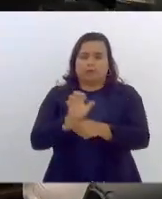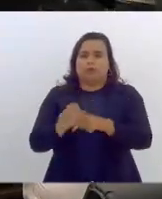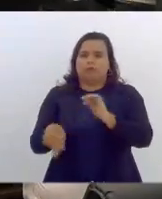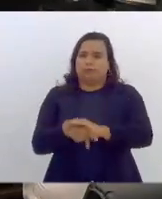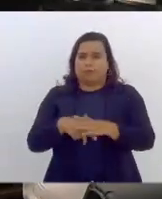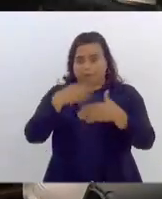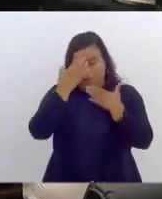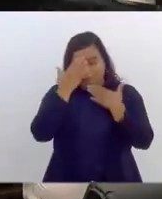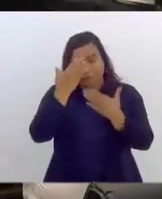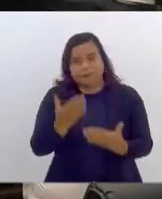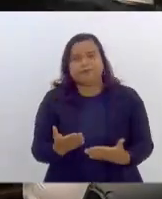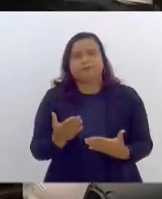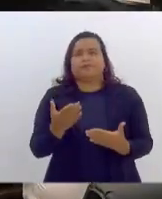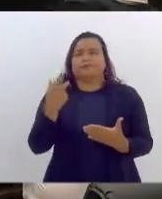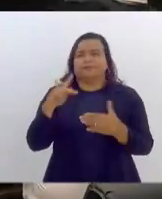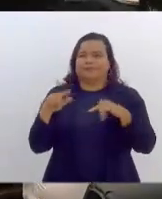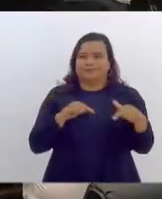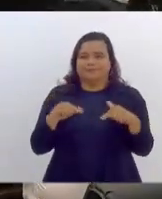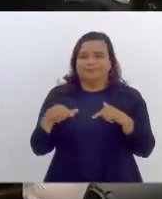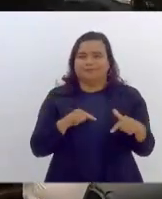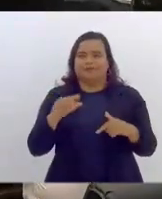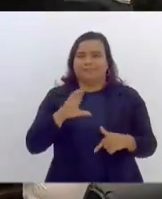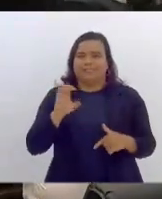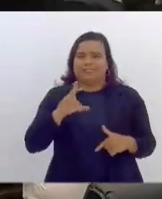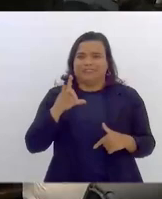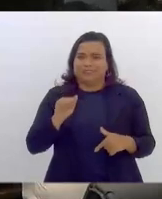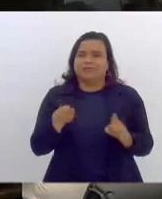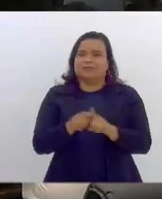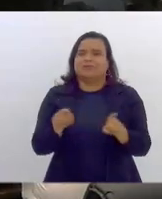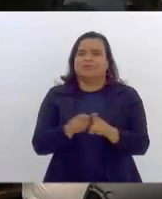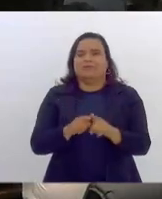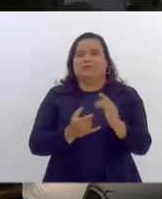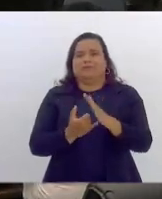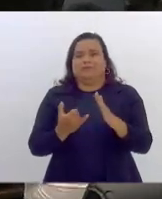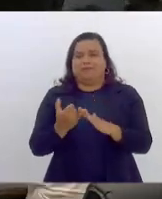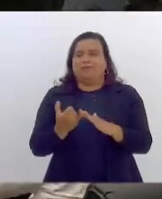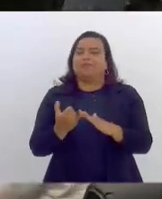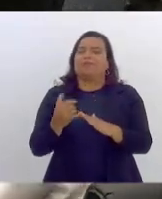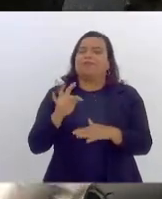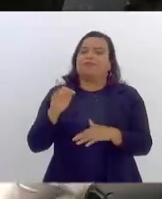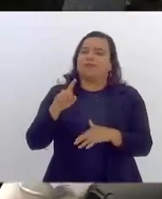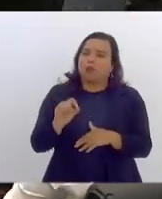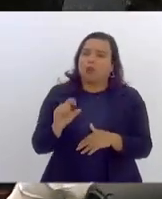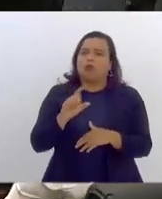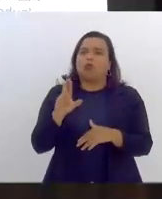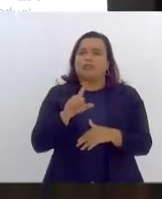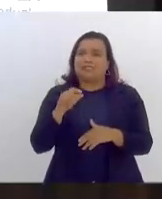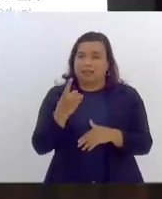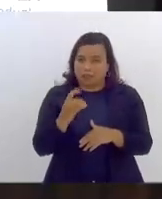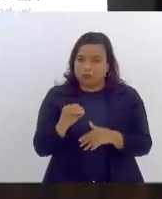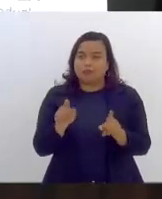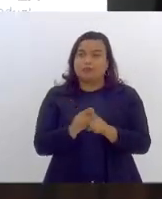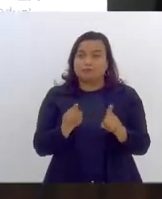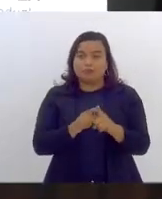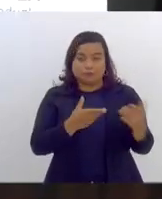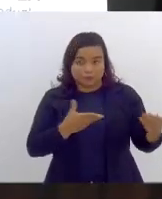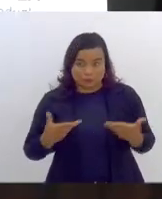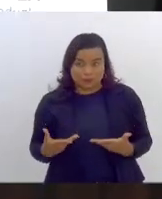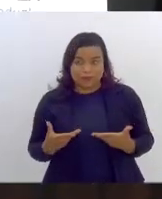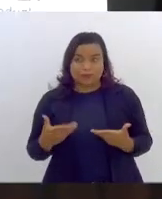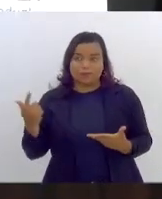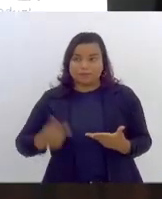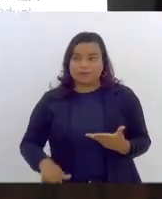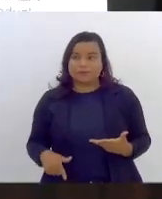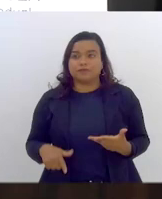Muito obrigada pelo seu trabalho. Trabalho Cecília, do Instituto Fogo Cruzado. Convido também